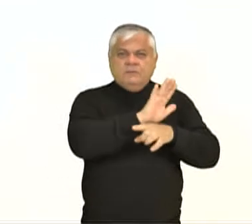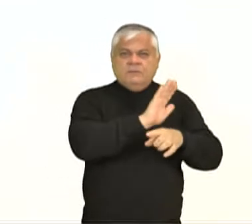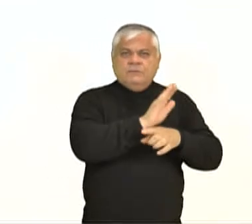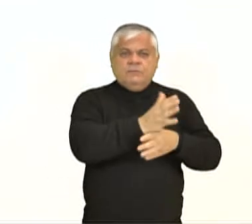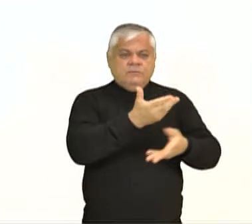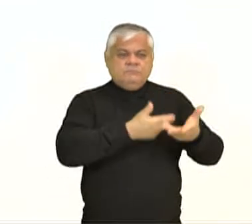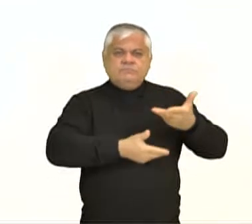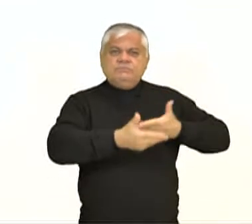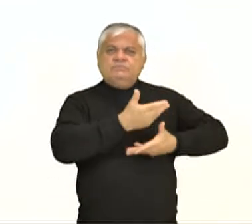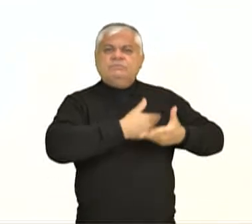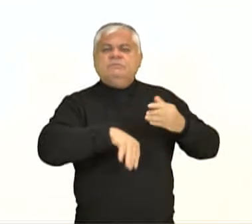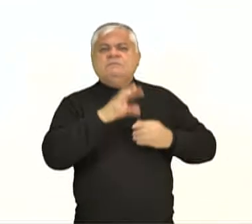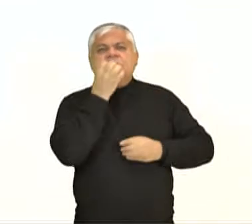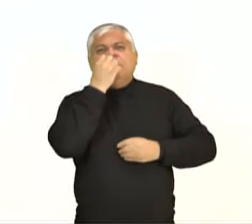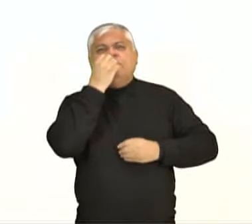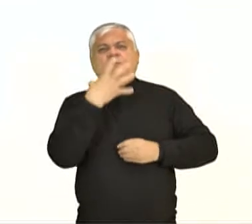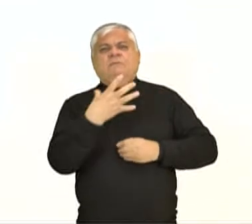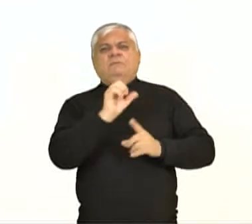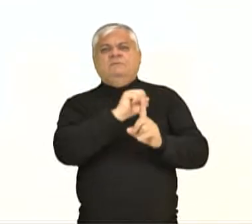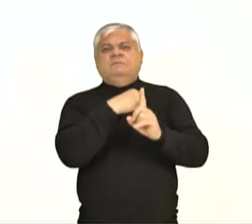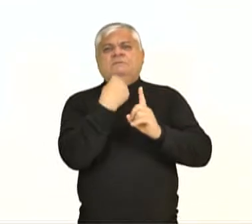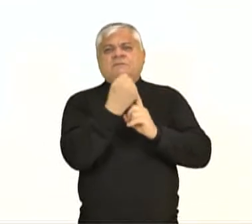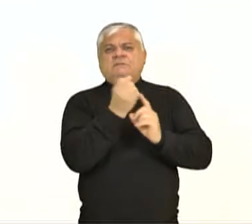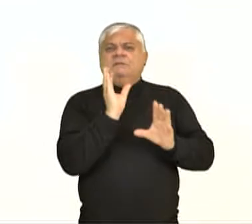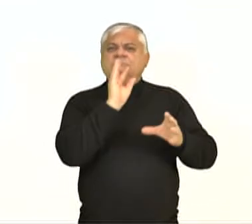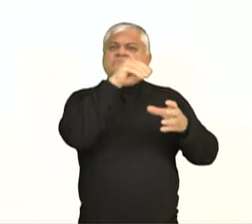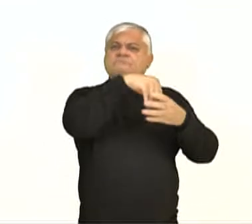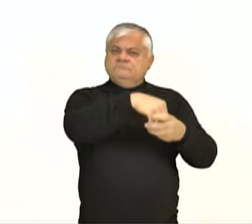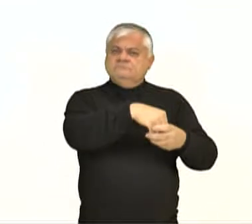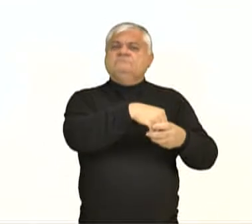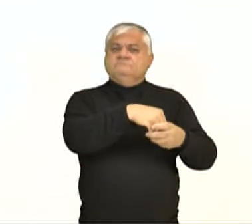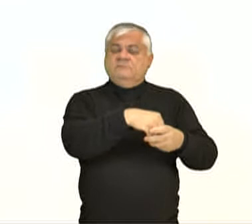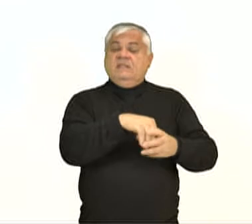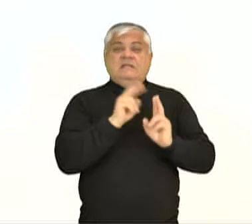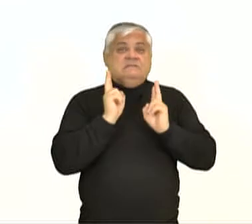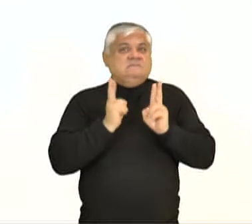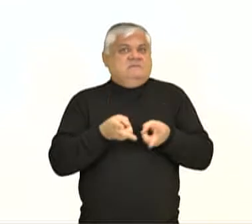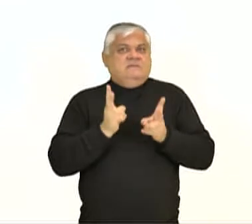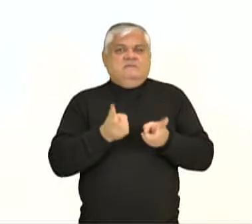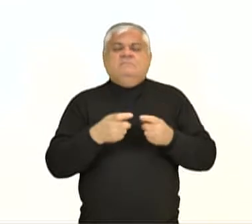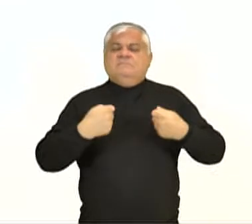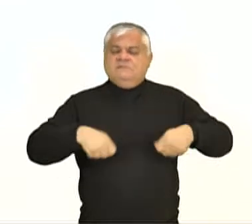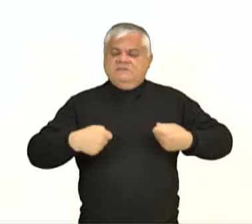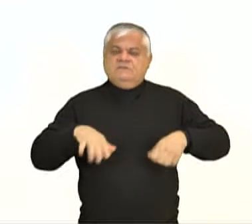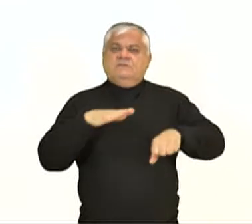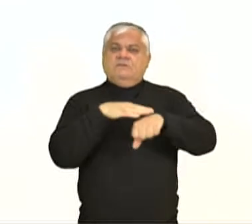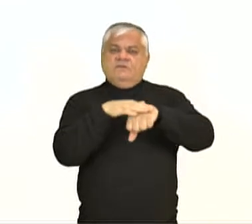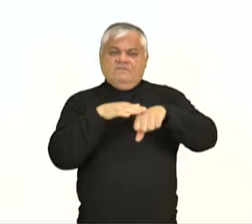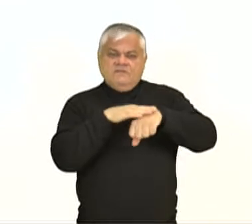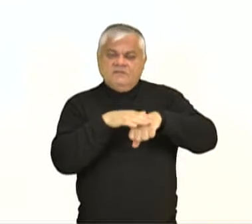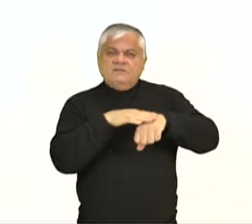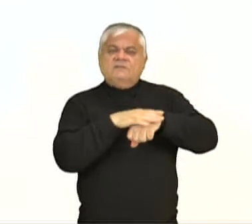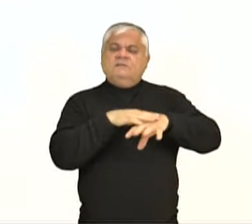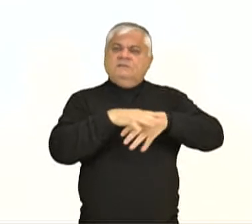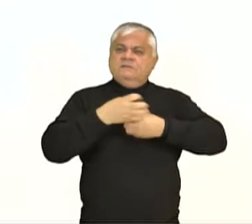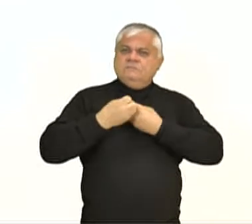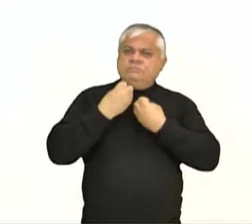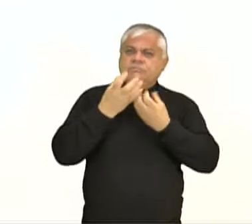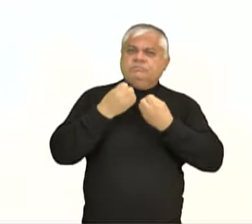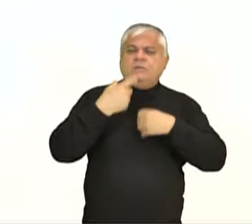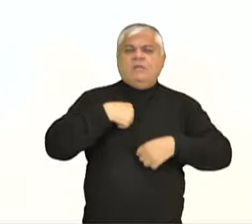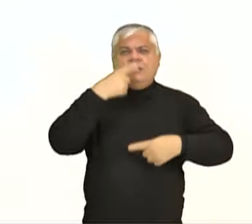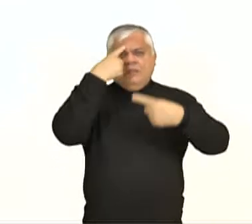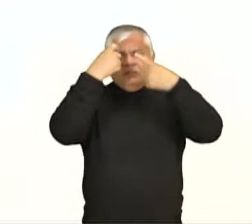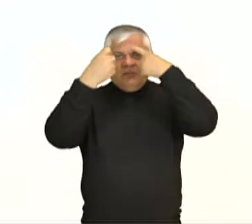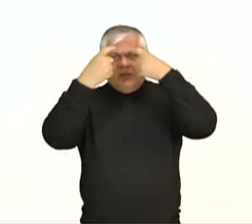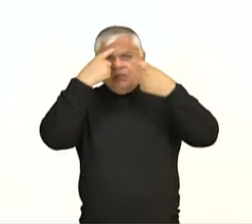boa convivência em sociedade. Então a gente sempre tem, né, que conversar, né, expor as ideias a